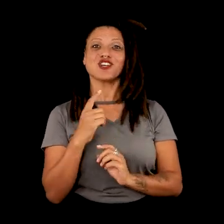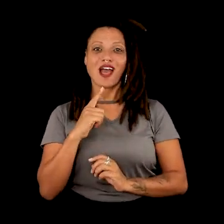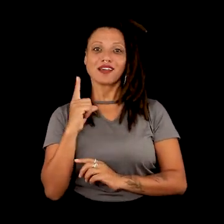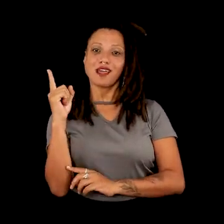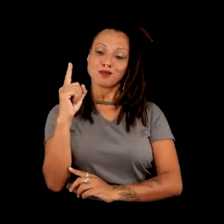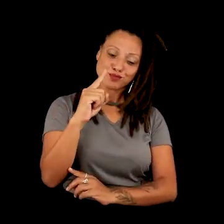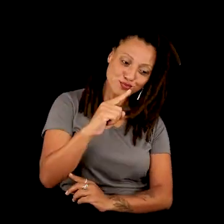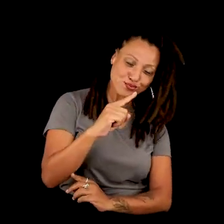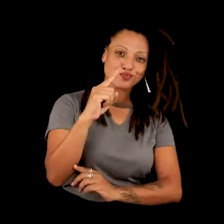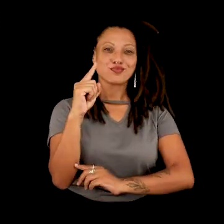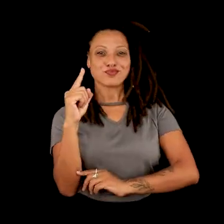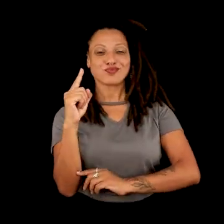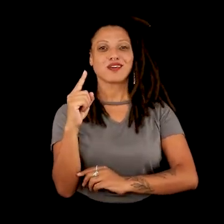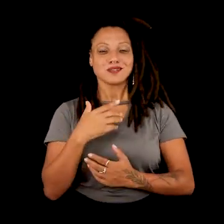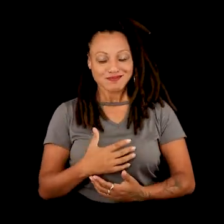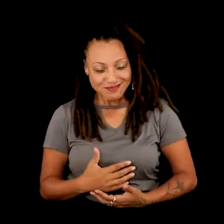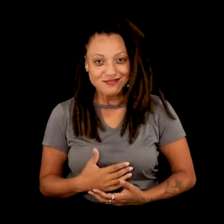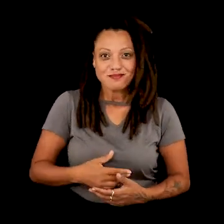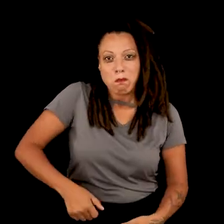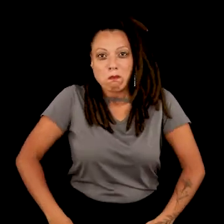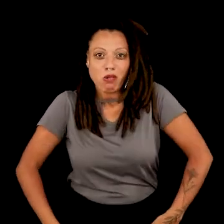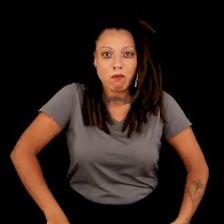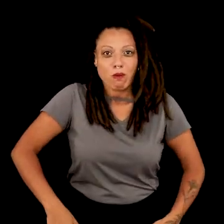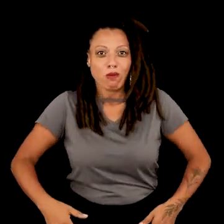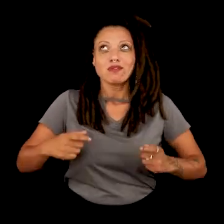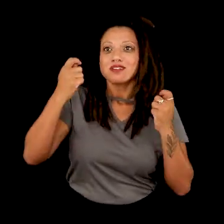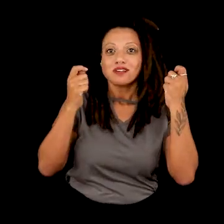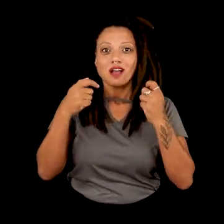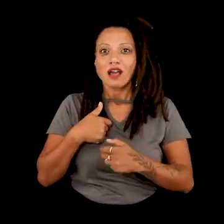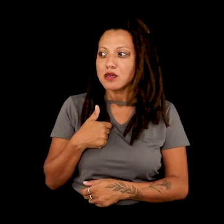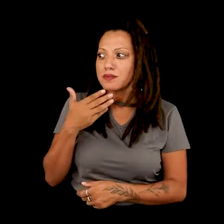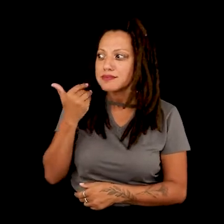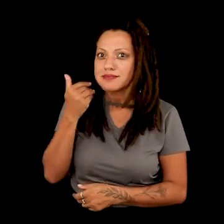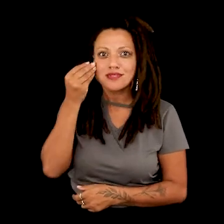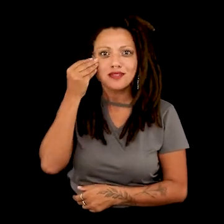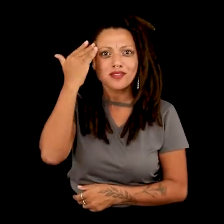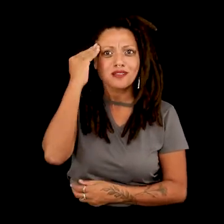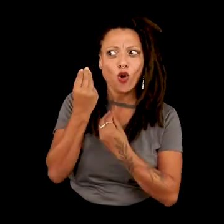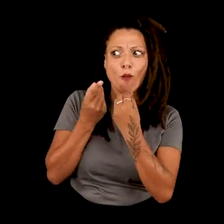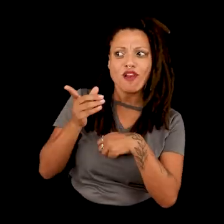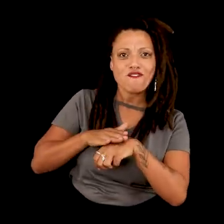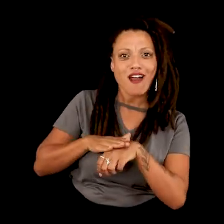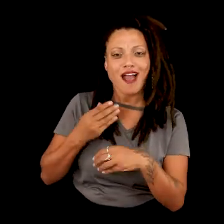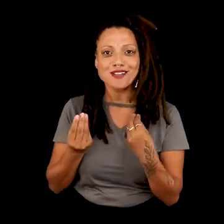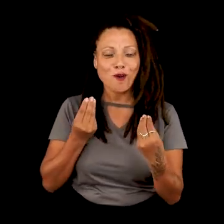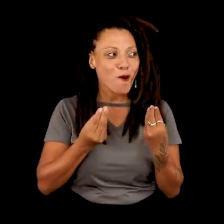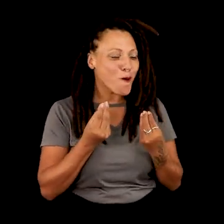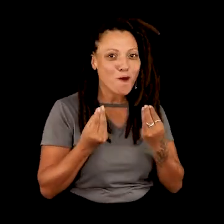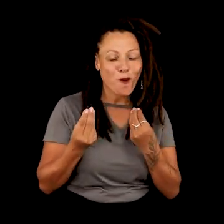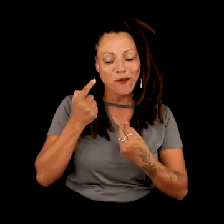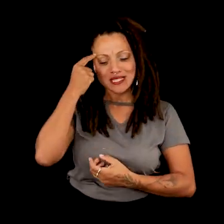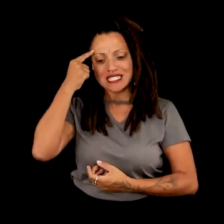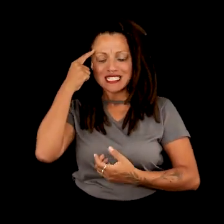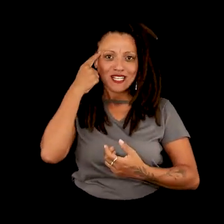abaixam, assim, saca? E os caras que fazem aquilo, você fica procurando como é que o cara faz aquela porra ali, né? Aí o povo, tu já sei, essa porra, como é que